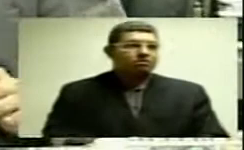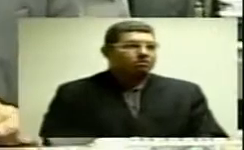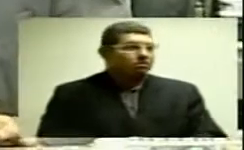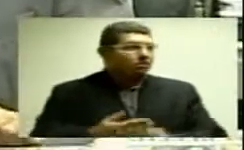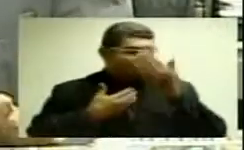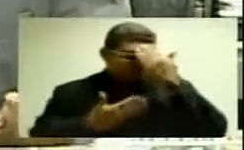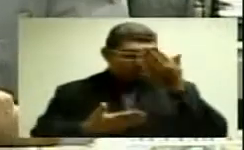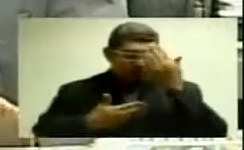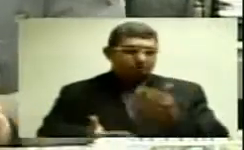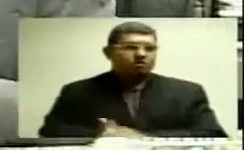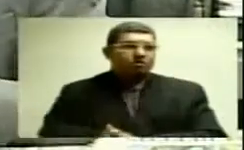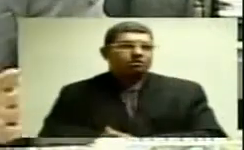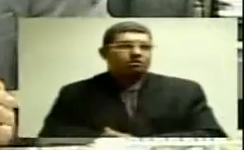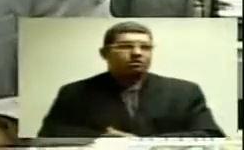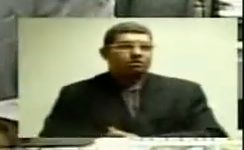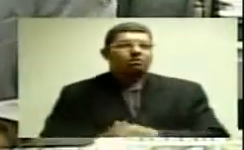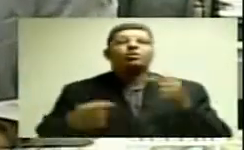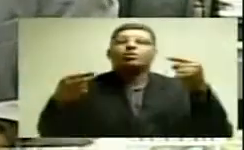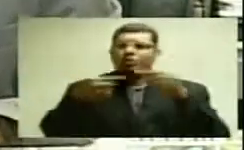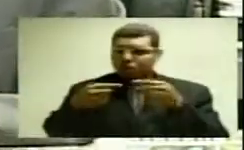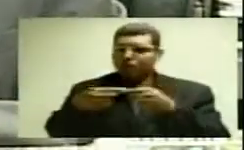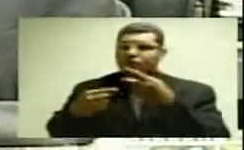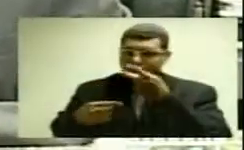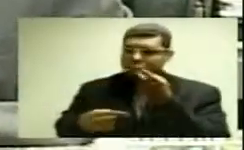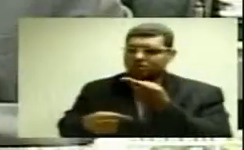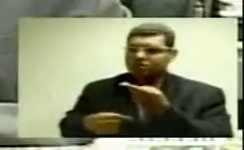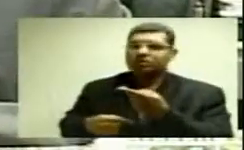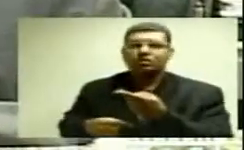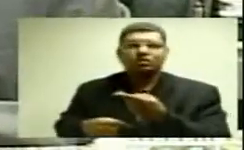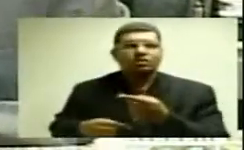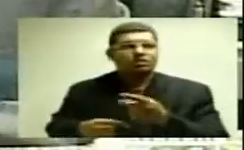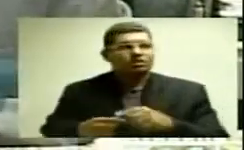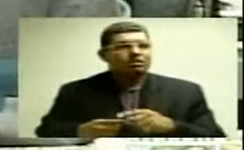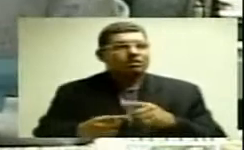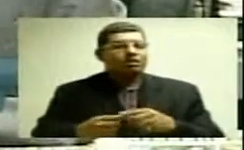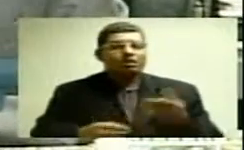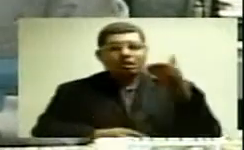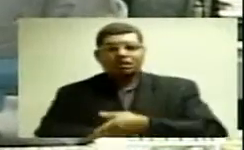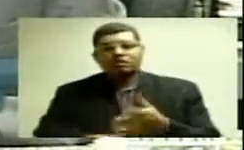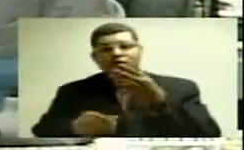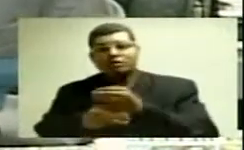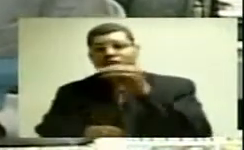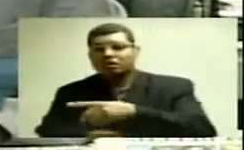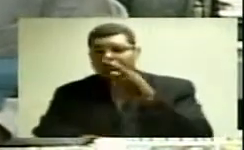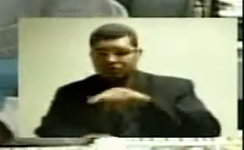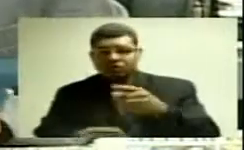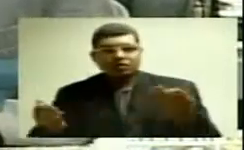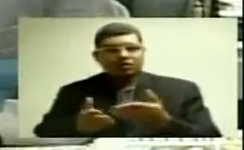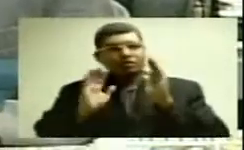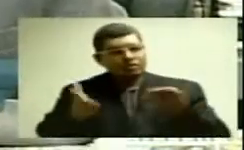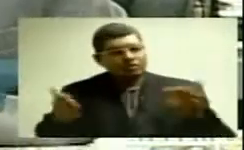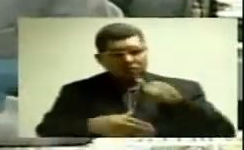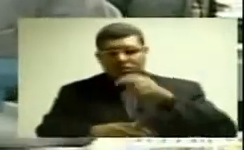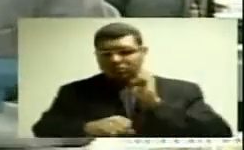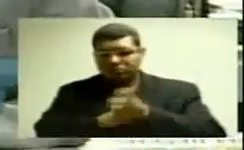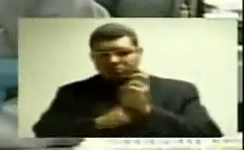Obrigado, deputado Marcelo Ramos. Também quero concordar plenamente com Vossa Excelência em relação aos recursos adicionais que foram